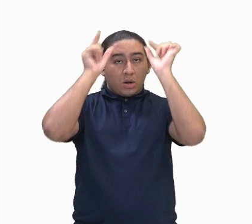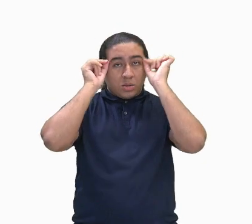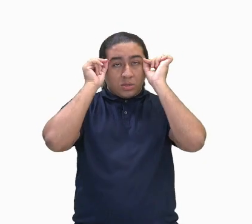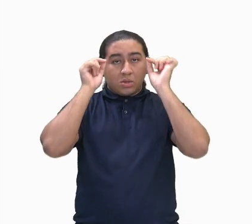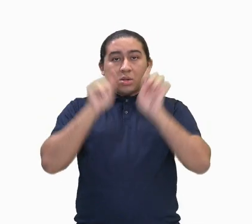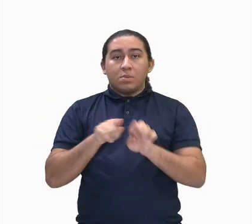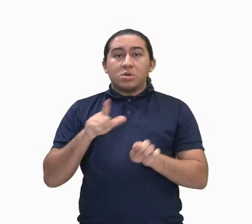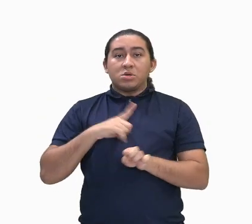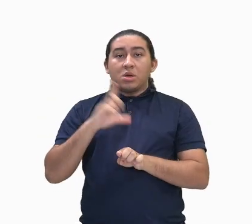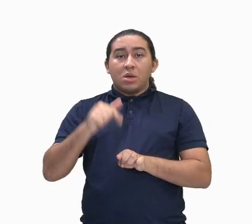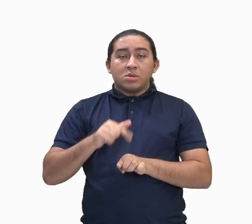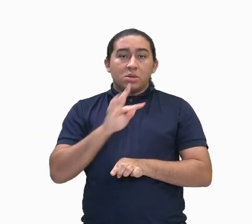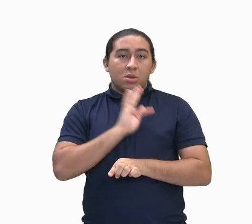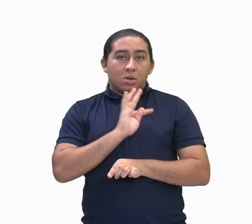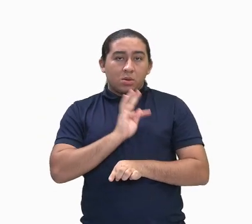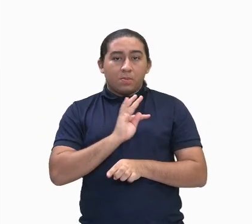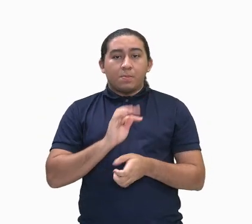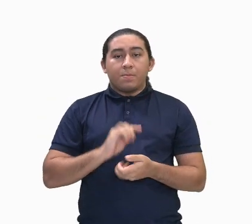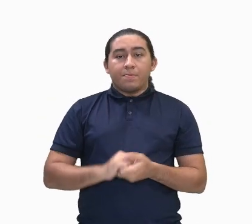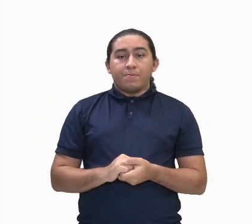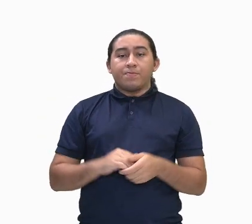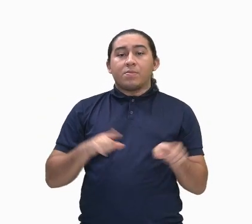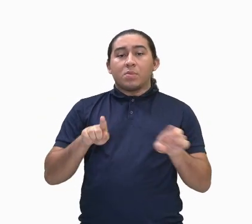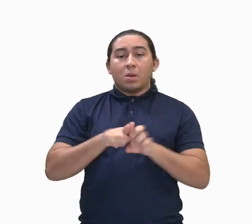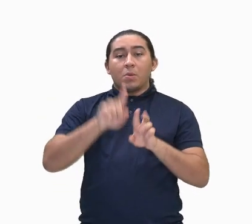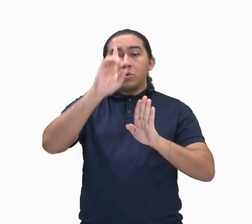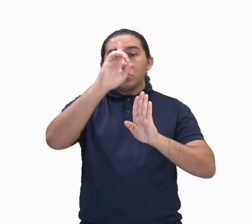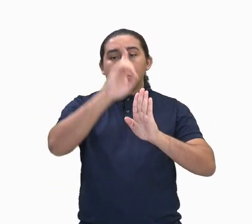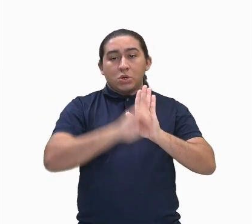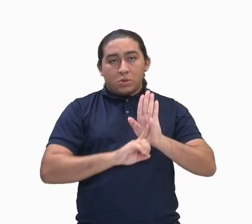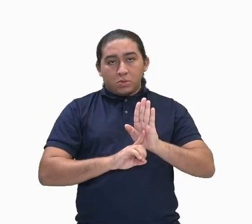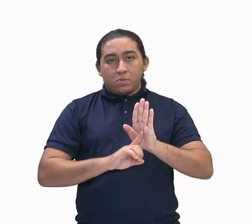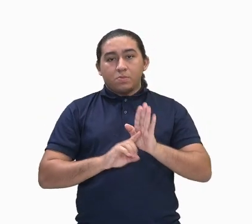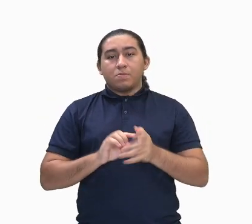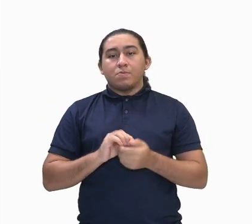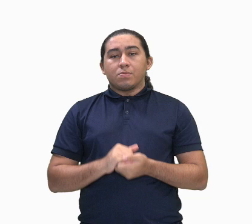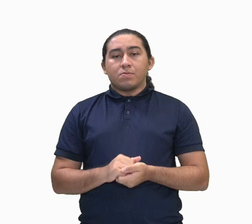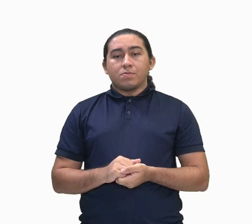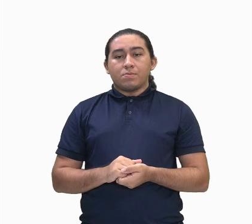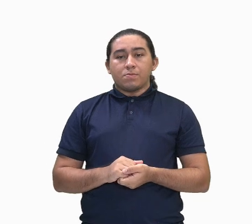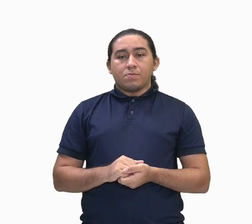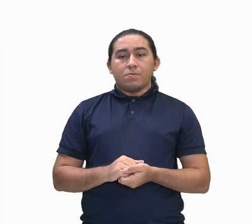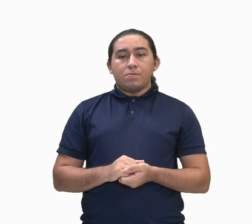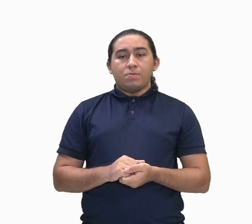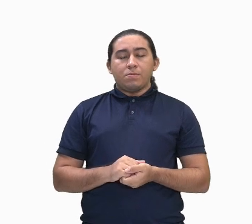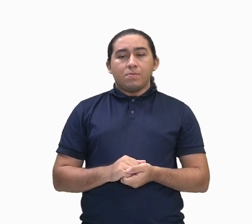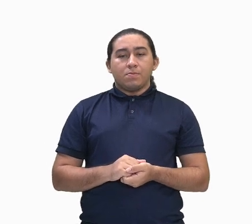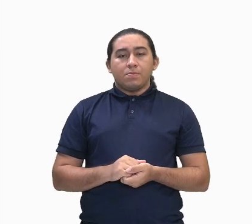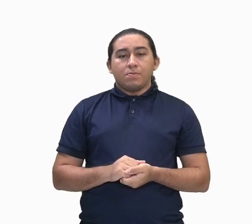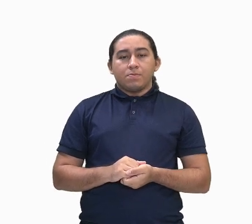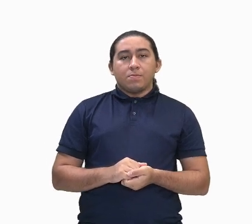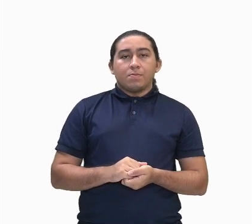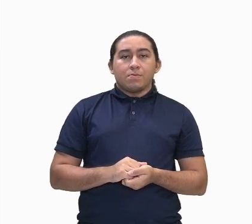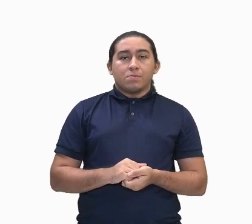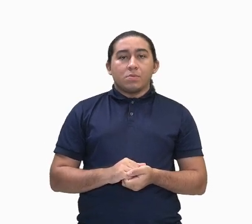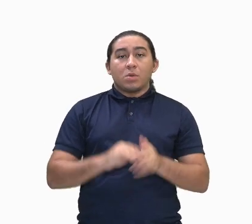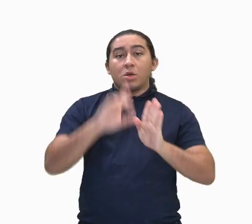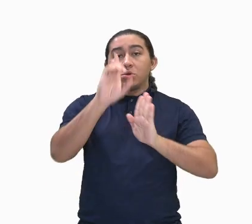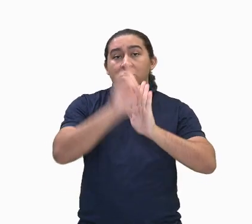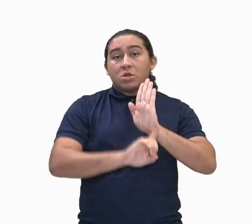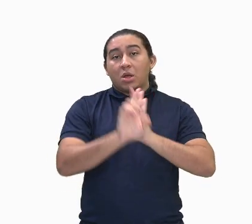influências. Além da questão do direito, tá? Ou seja, que é aquilo que baseia o nosso